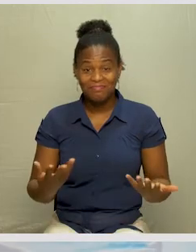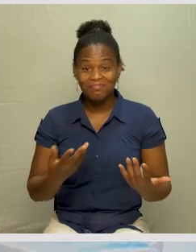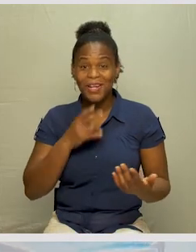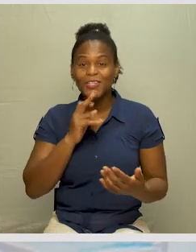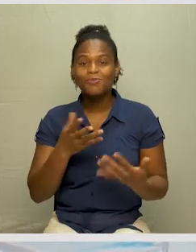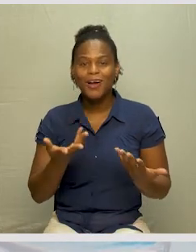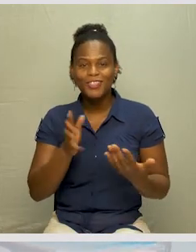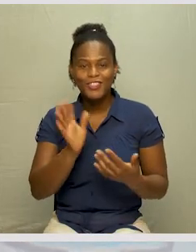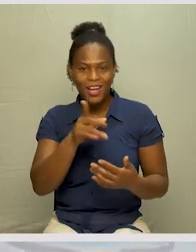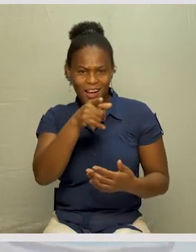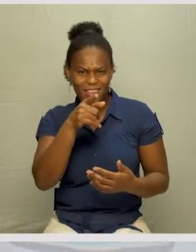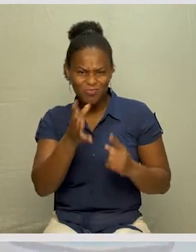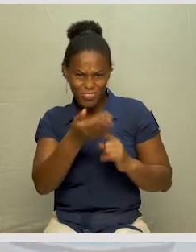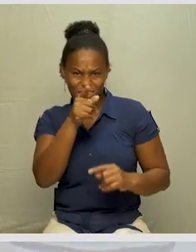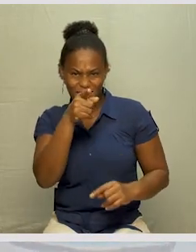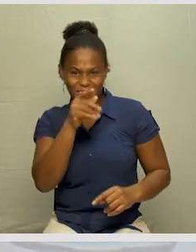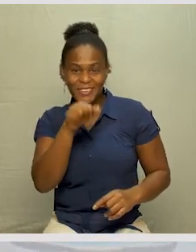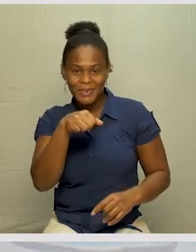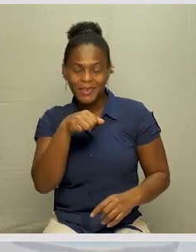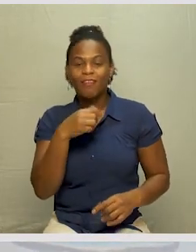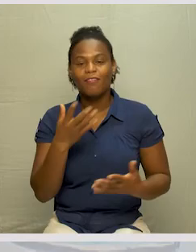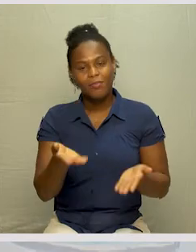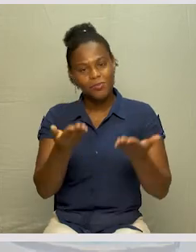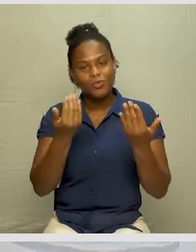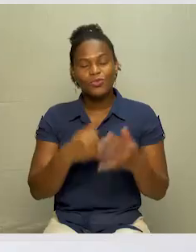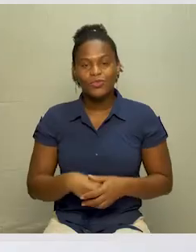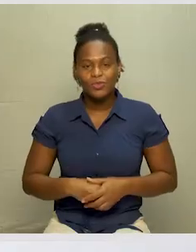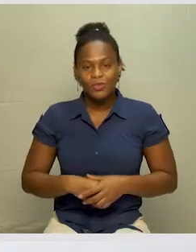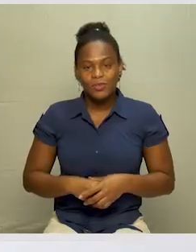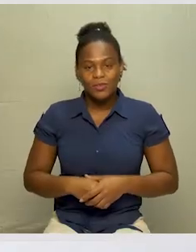A resposta você já tem? Sim? Vamos lá.